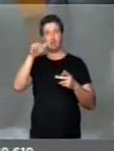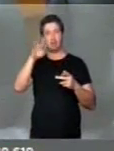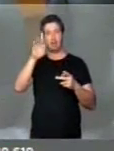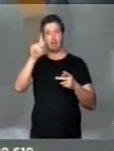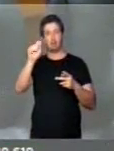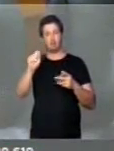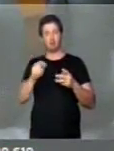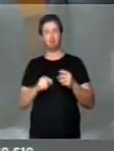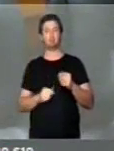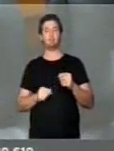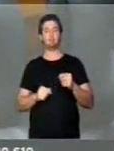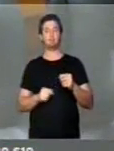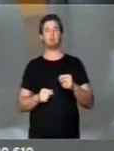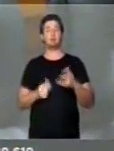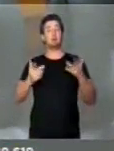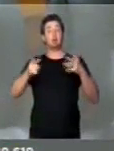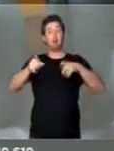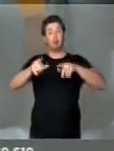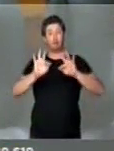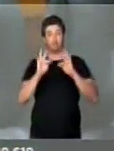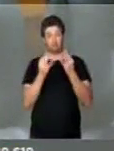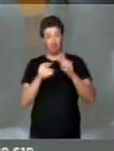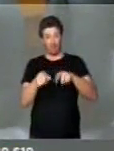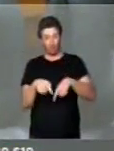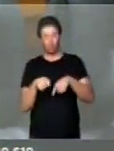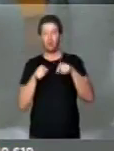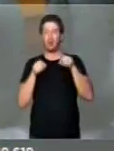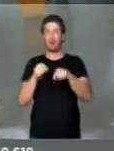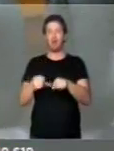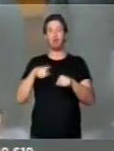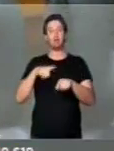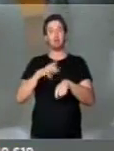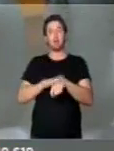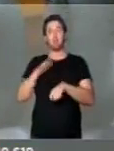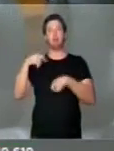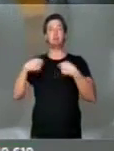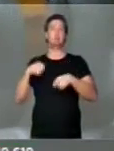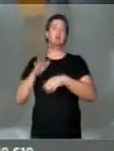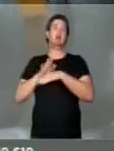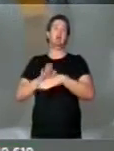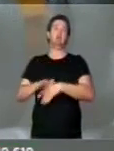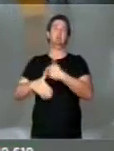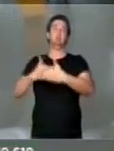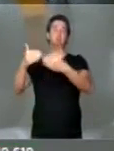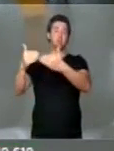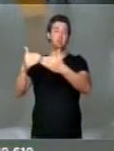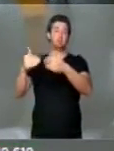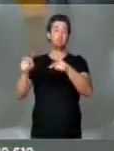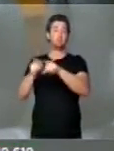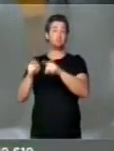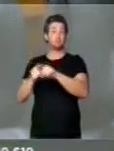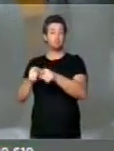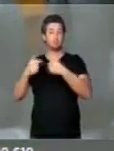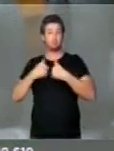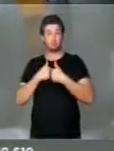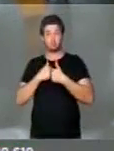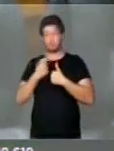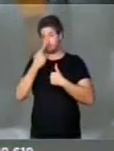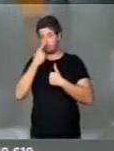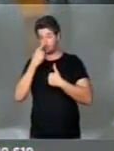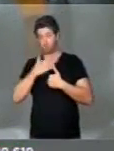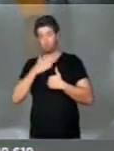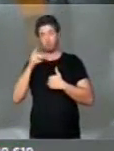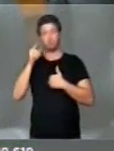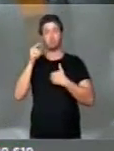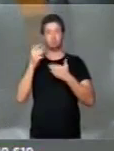cidade, e uma agricultura familiar também que cada vez mais precisa crescer. E quero registrar aqui meu apreço